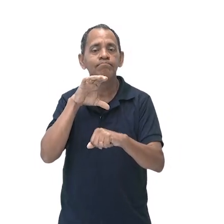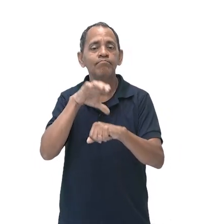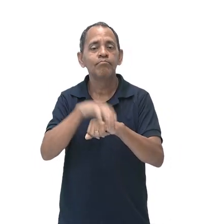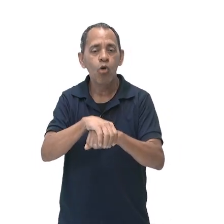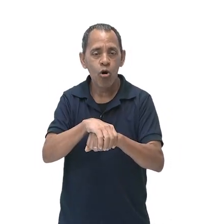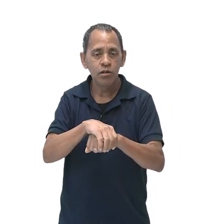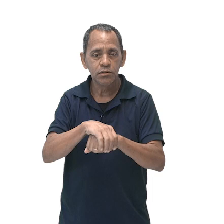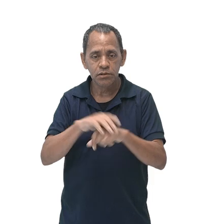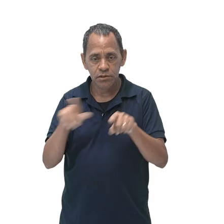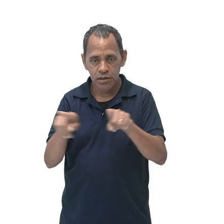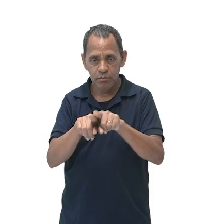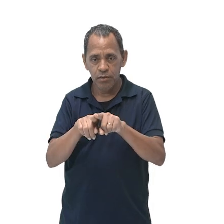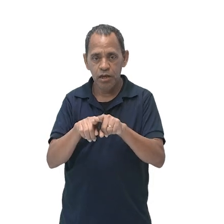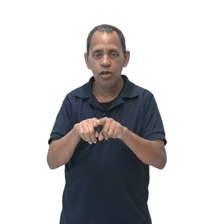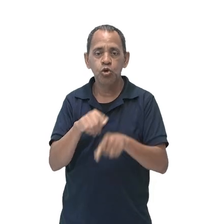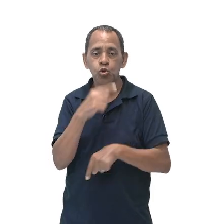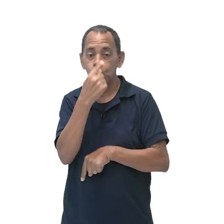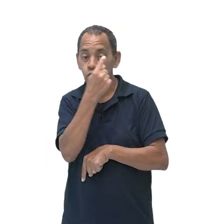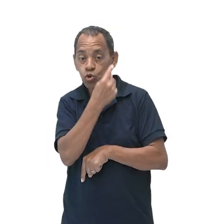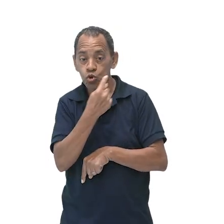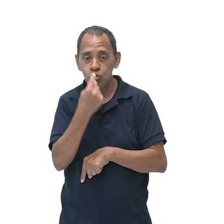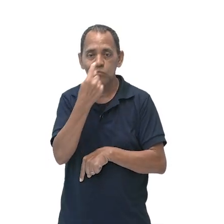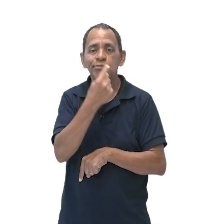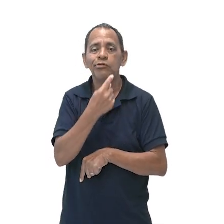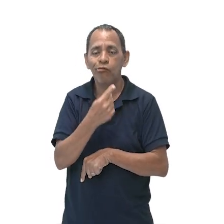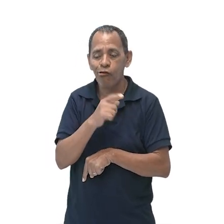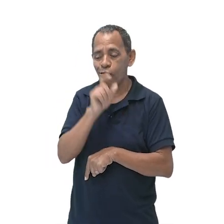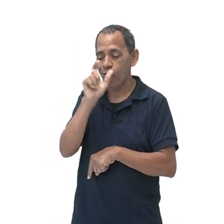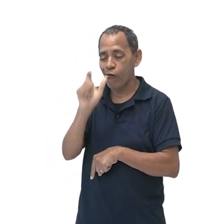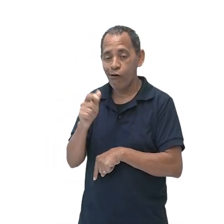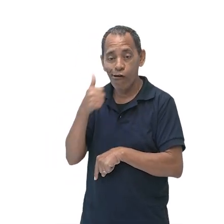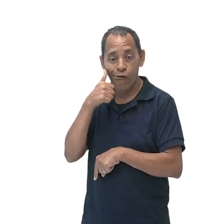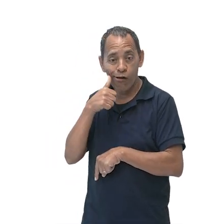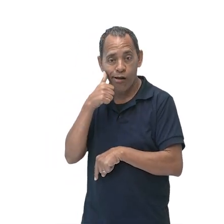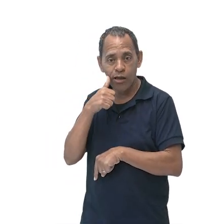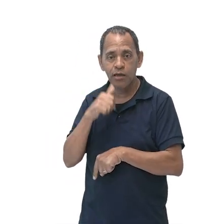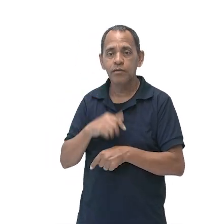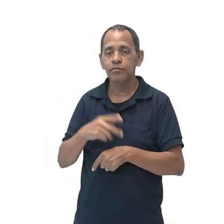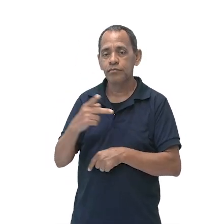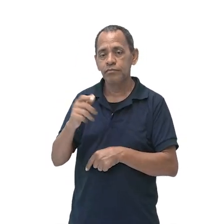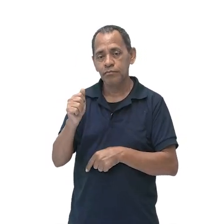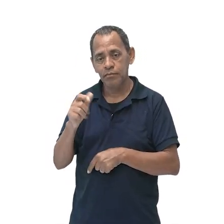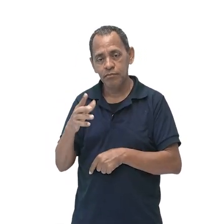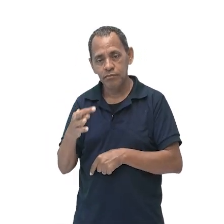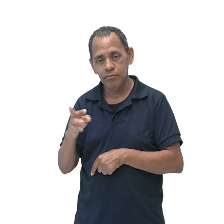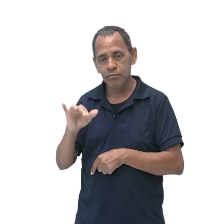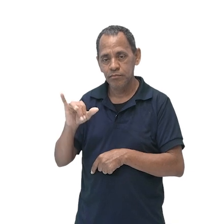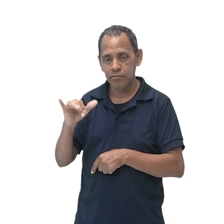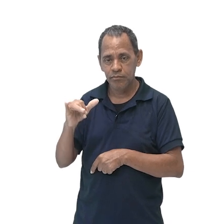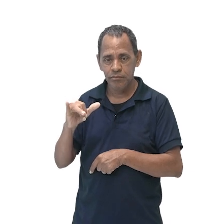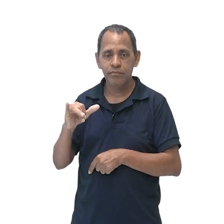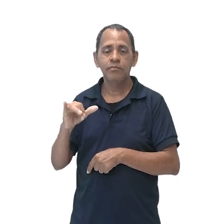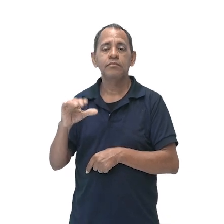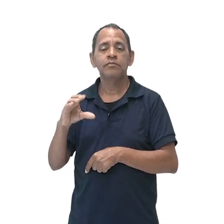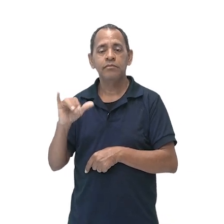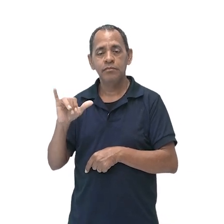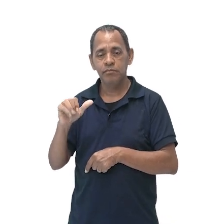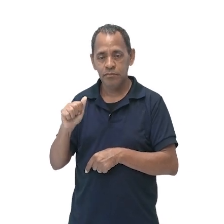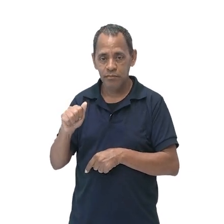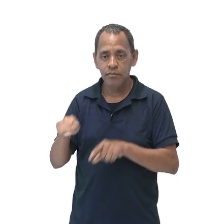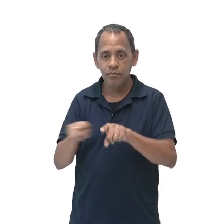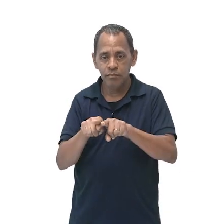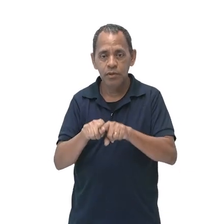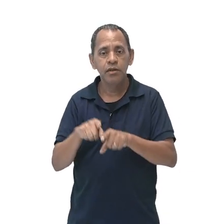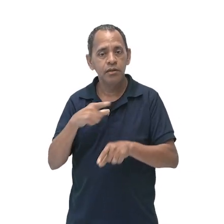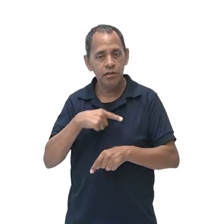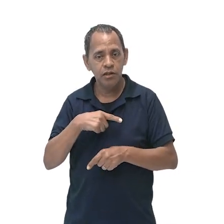de Patrícia. A quem pertence os olhos? A Patrícia. Então, observem que aqui nós temos exatamente